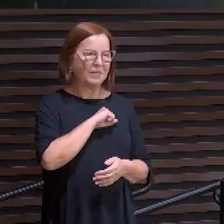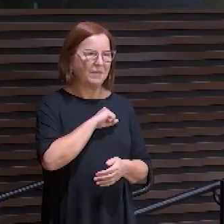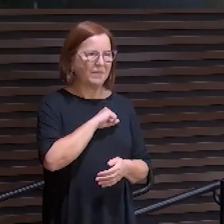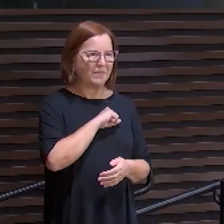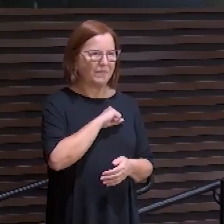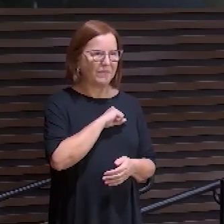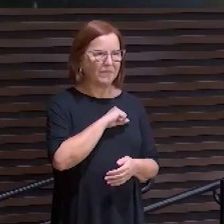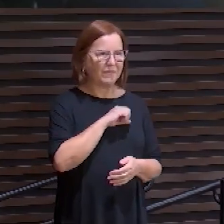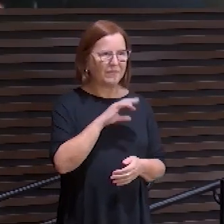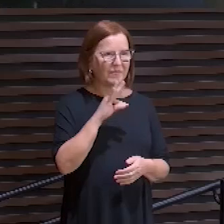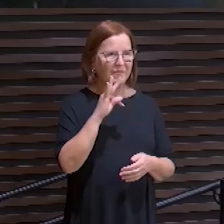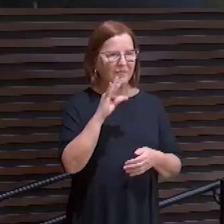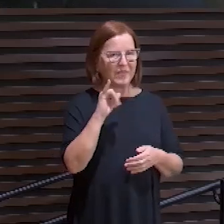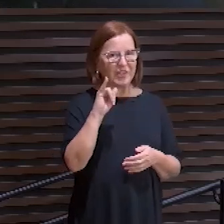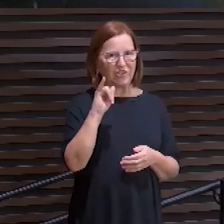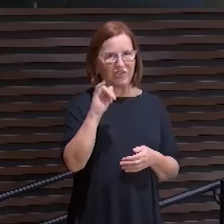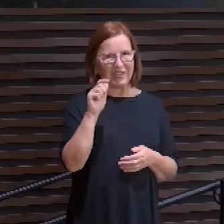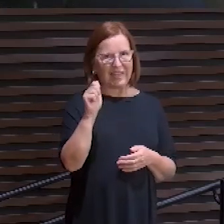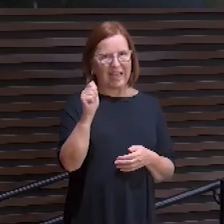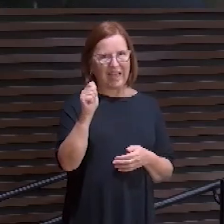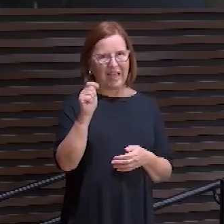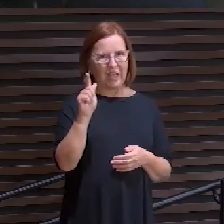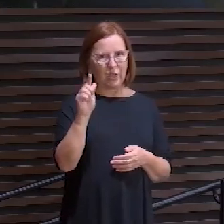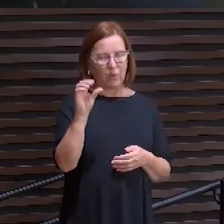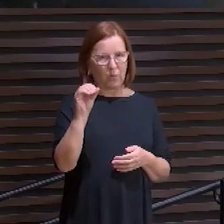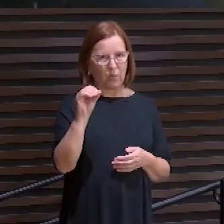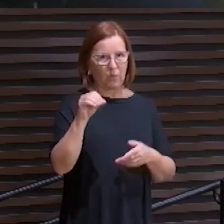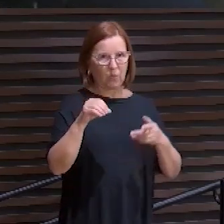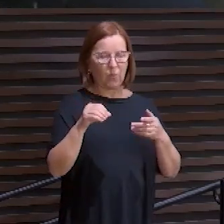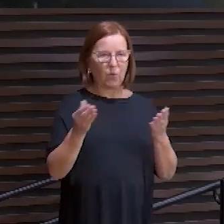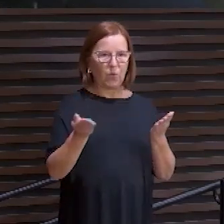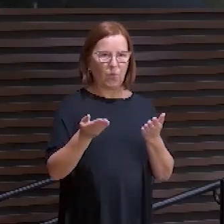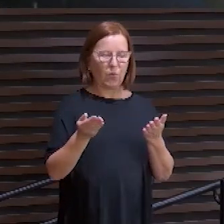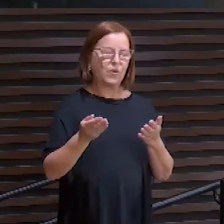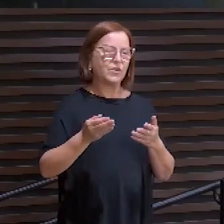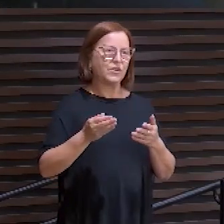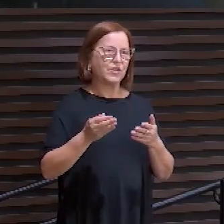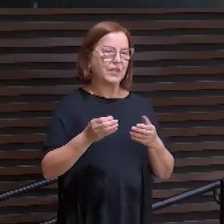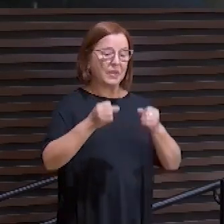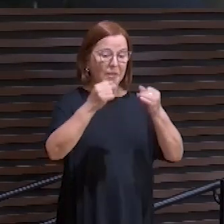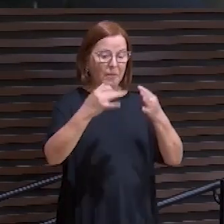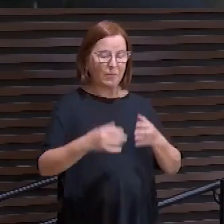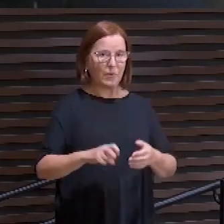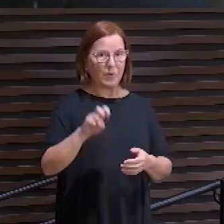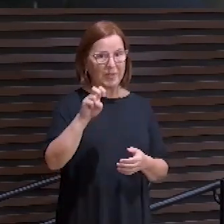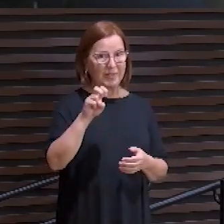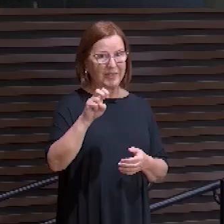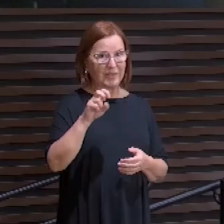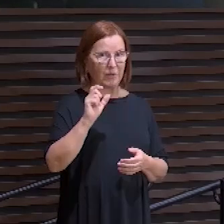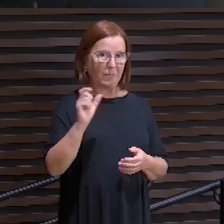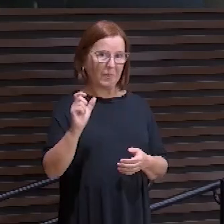O Tiago hoje trabalhou com aquelas 5 palavras gregas, desde